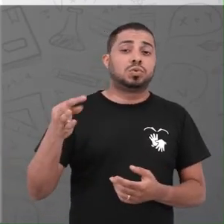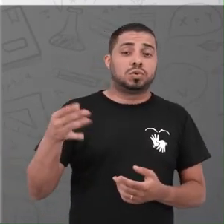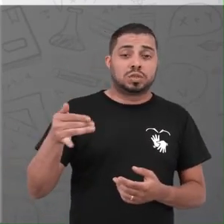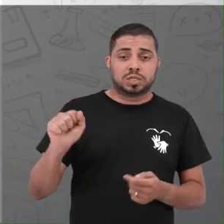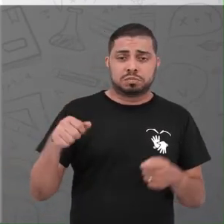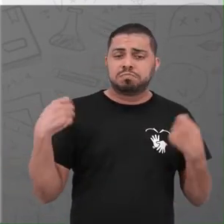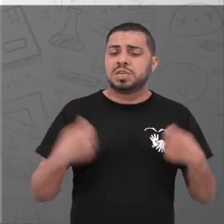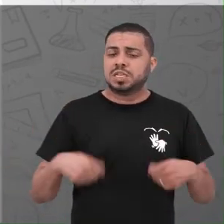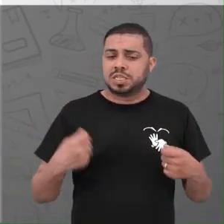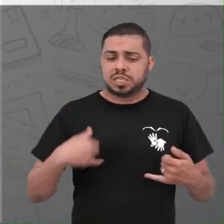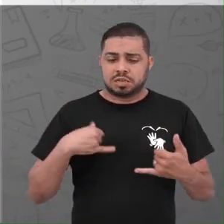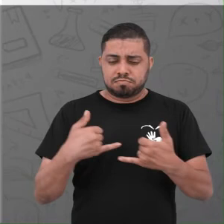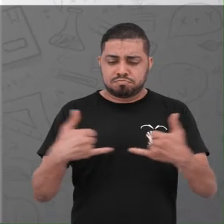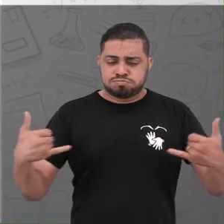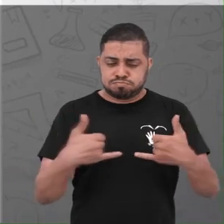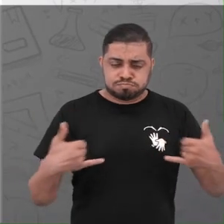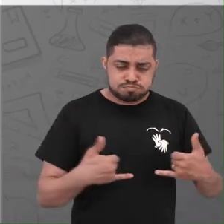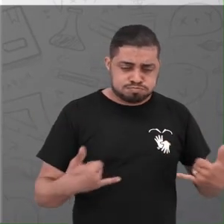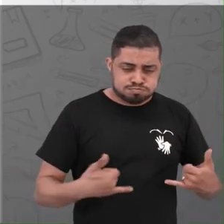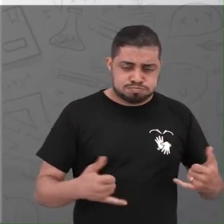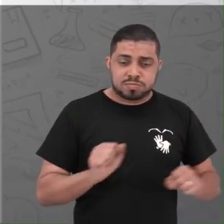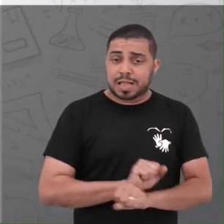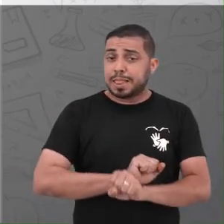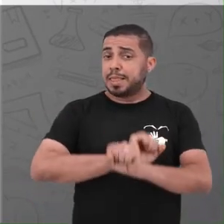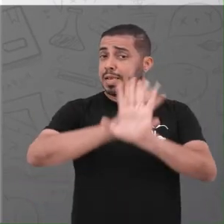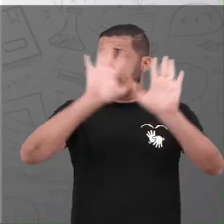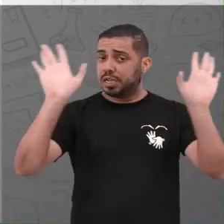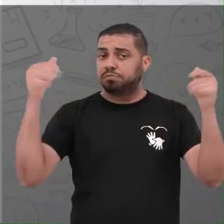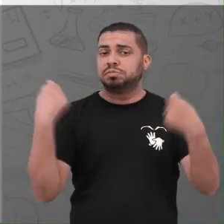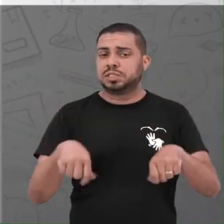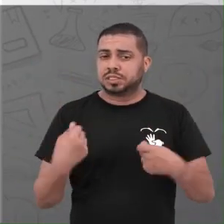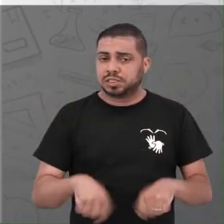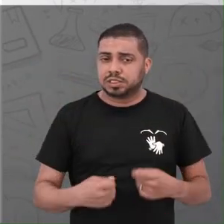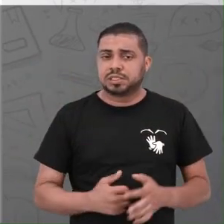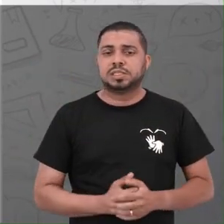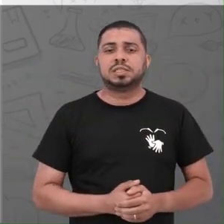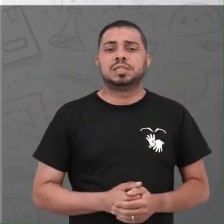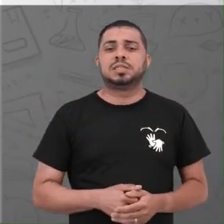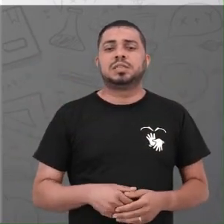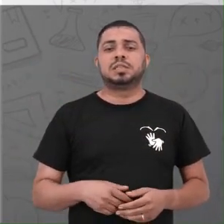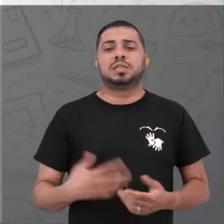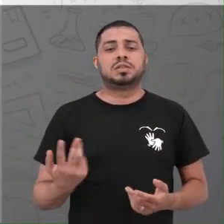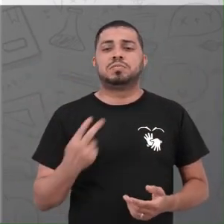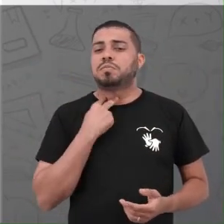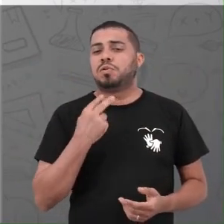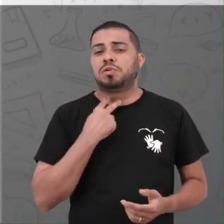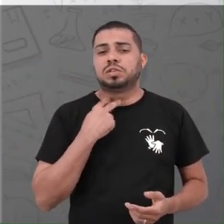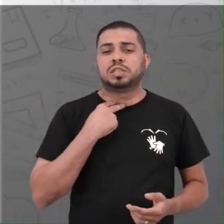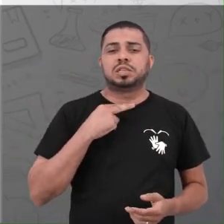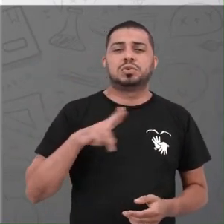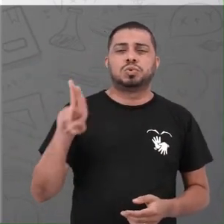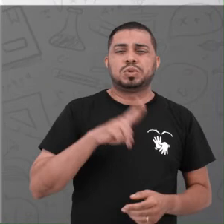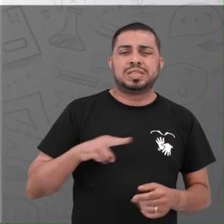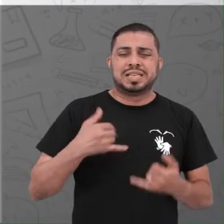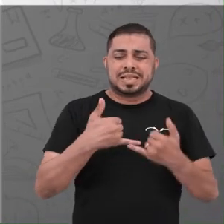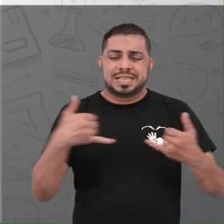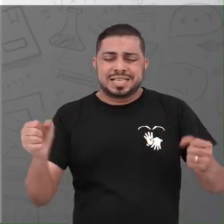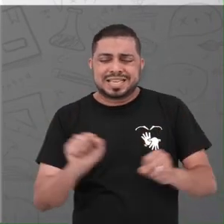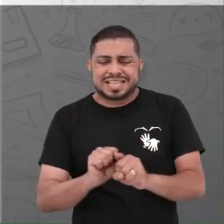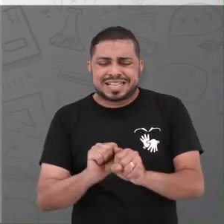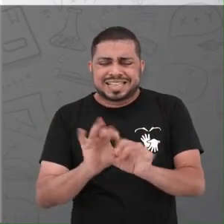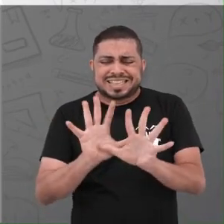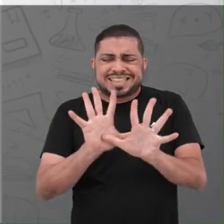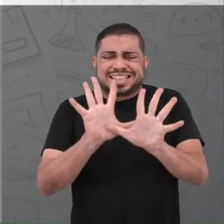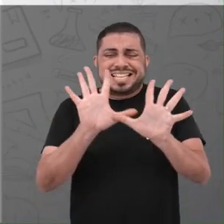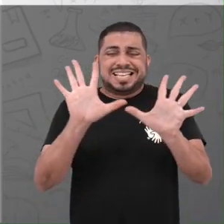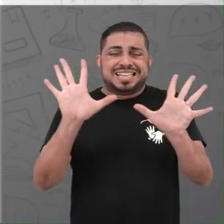estar alinhadas, legíveis, né? Vocês não devem utilizar linhas muito claras que